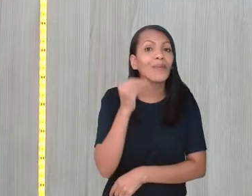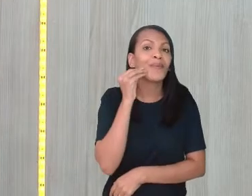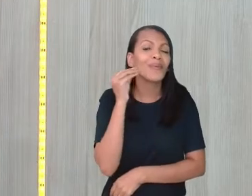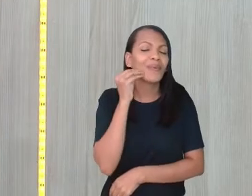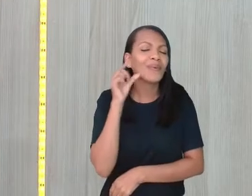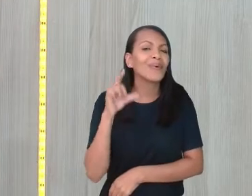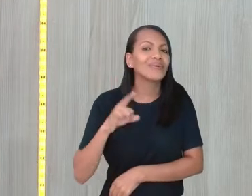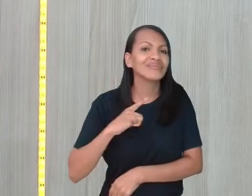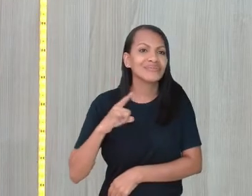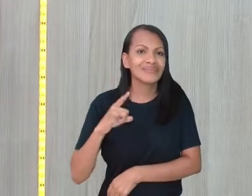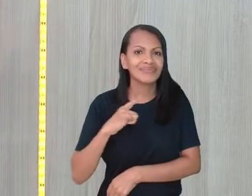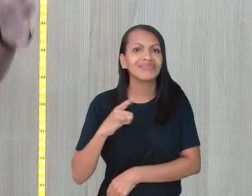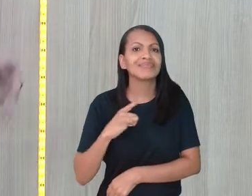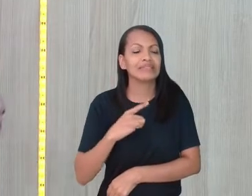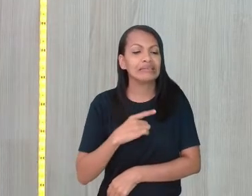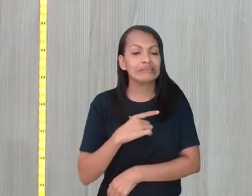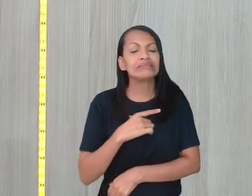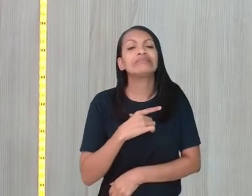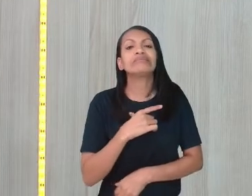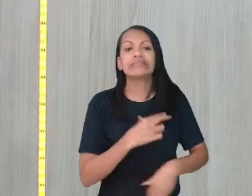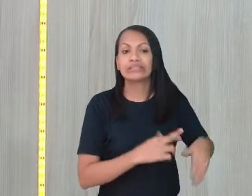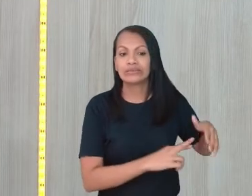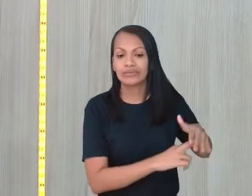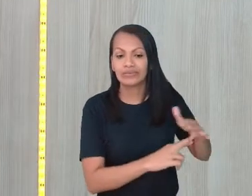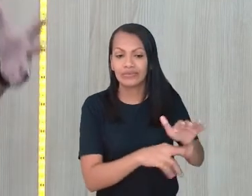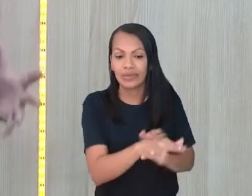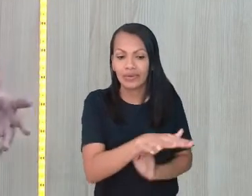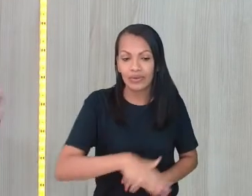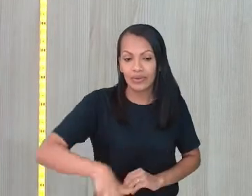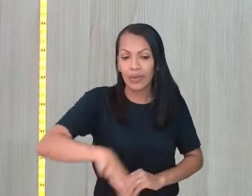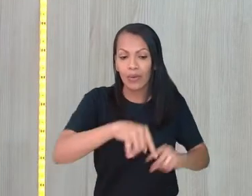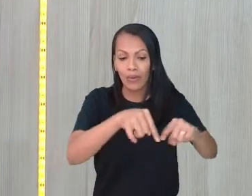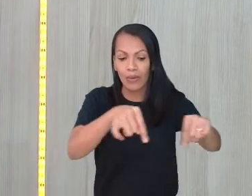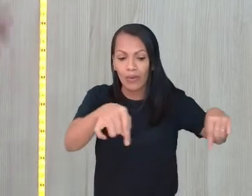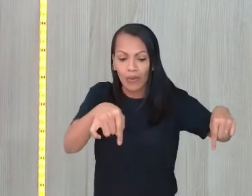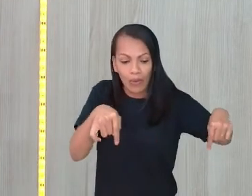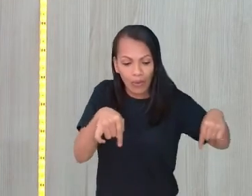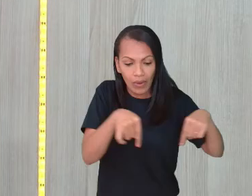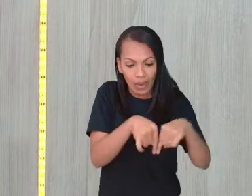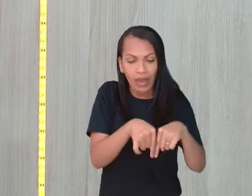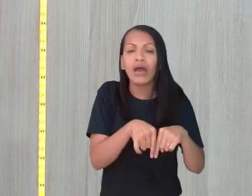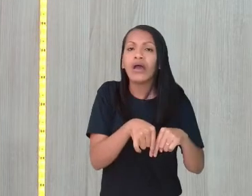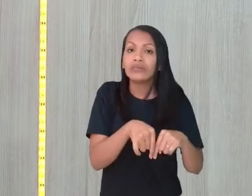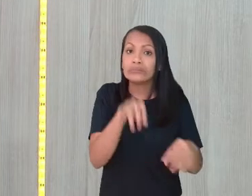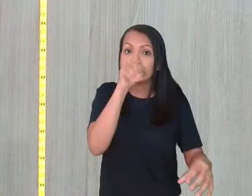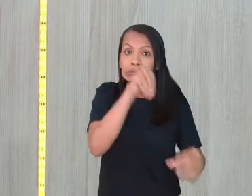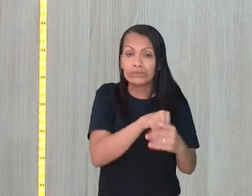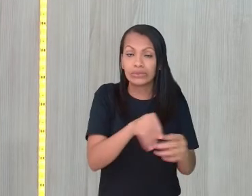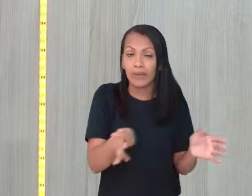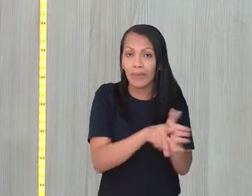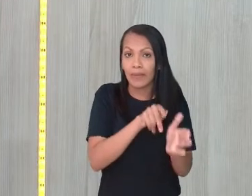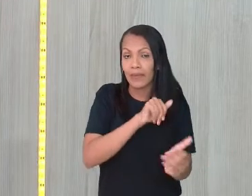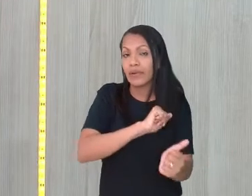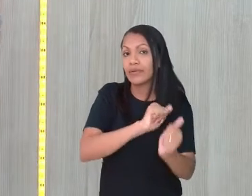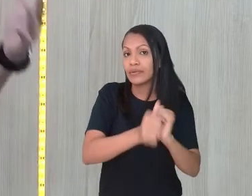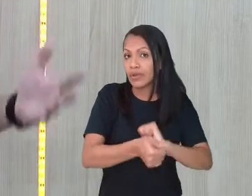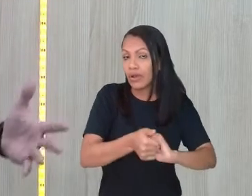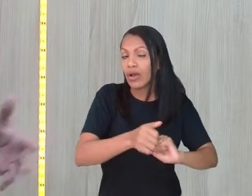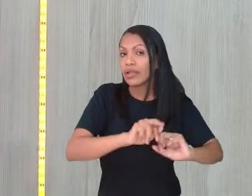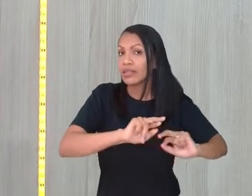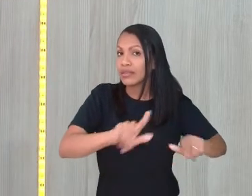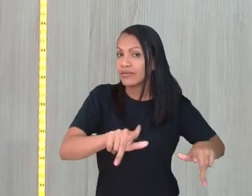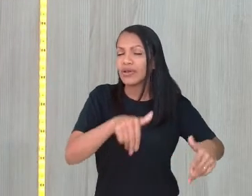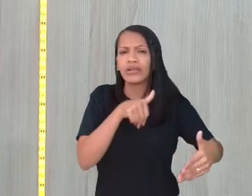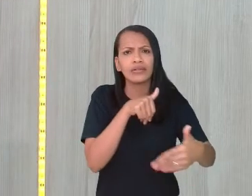tem aí de praças, né, de quadras, para que se pratiquem esses esportes, né, diferente do